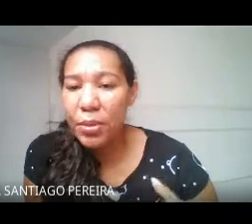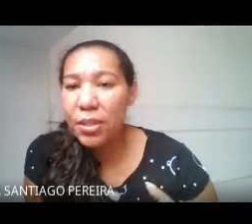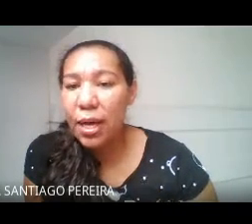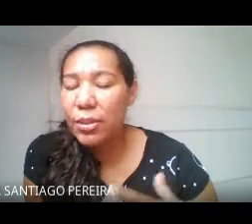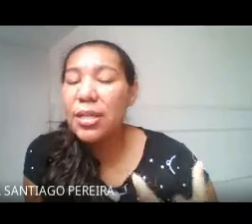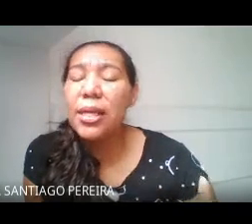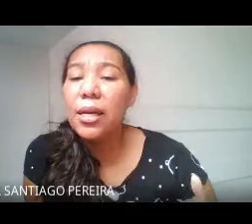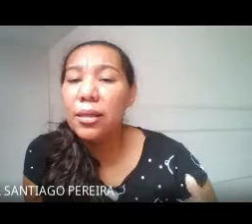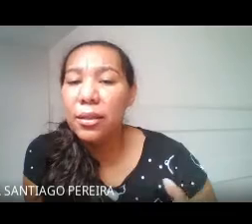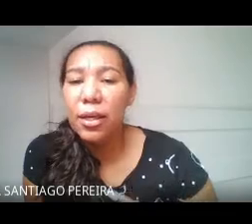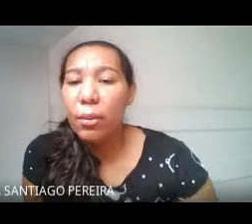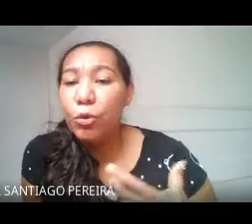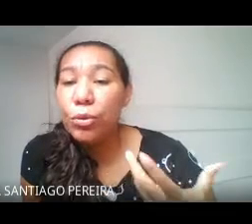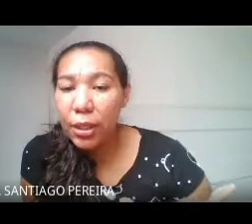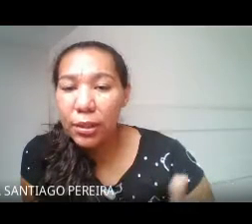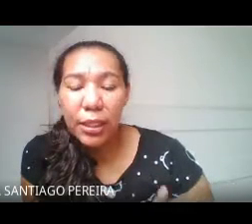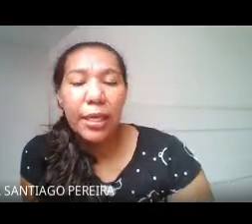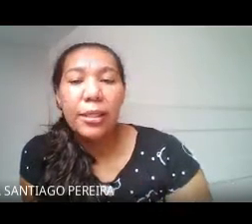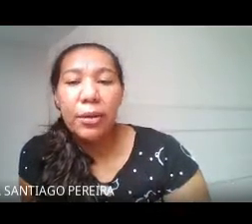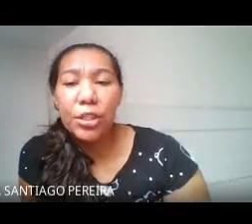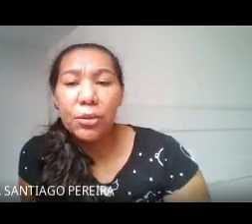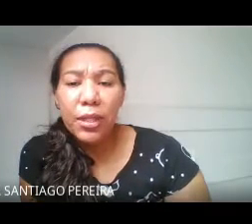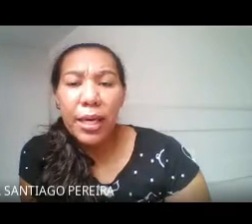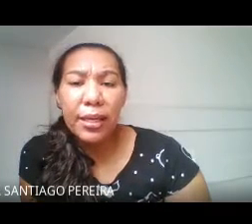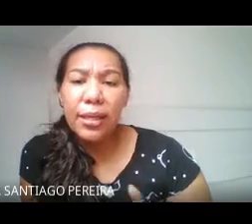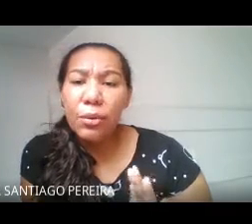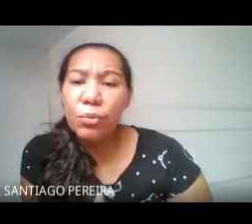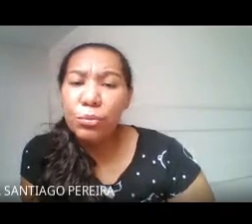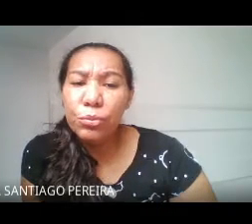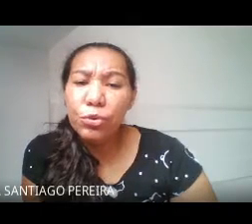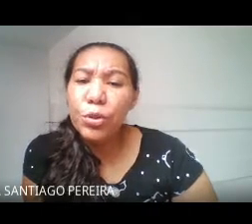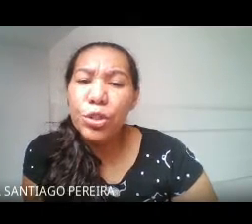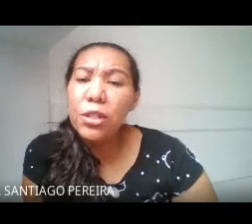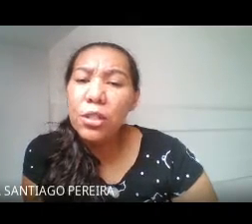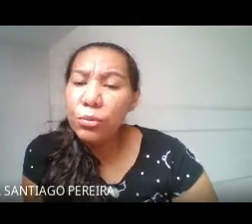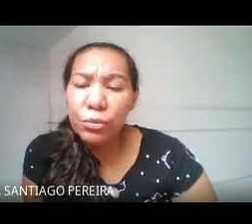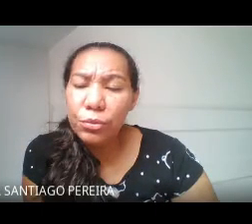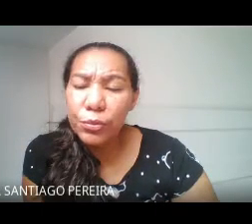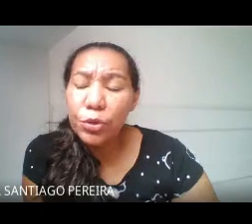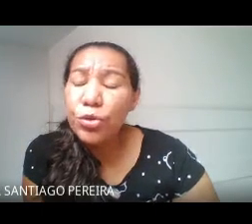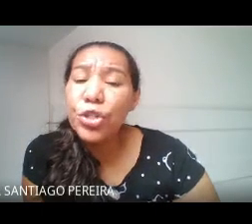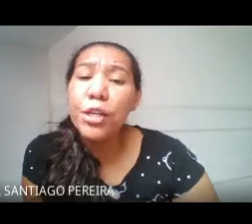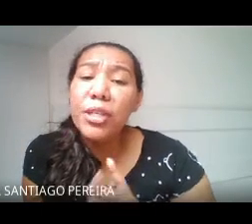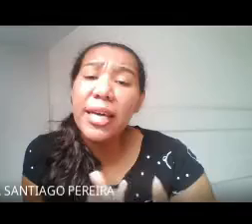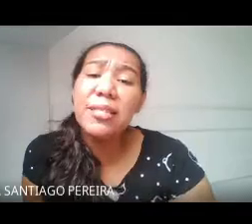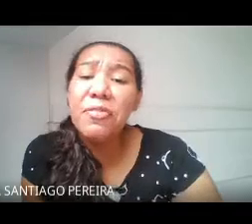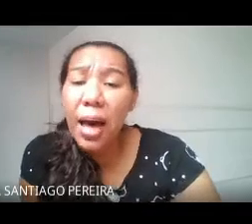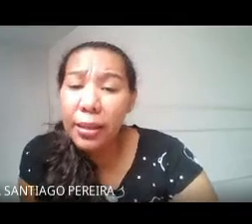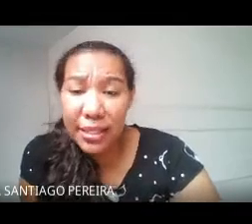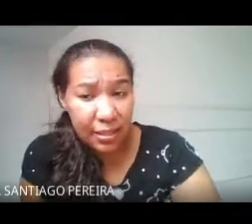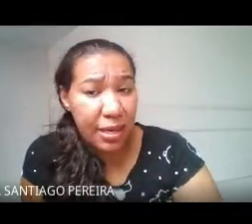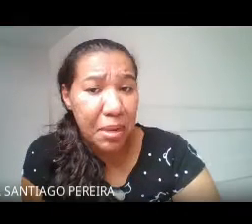uma enorme cidade, uma cidade grande, muito grande. Então, a gente não tem aqui um substantivo, um sujeito de